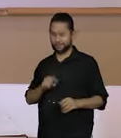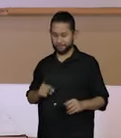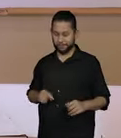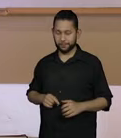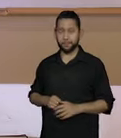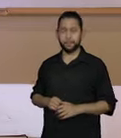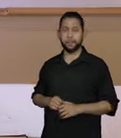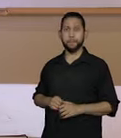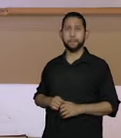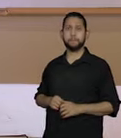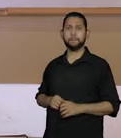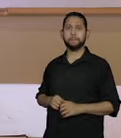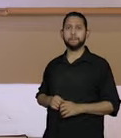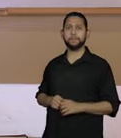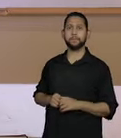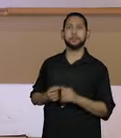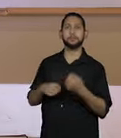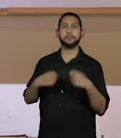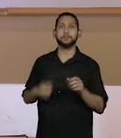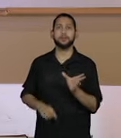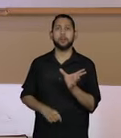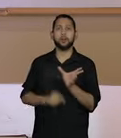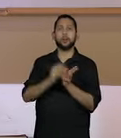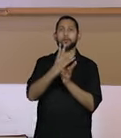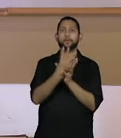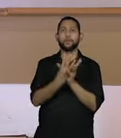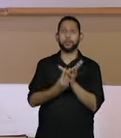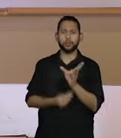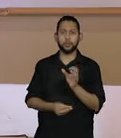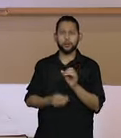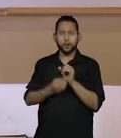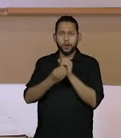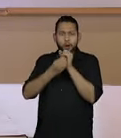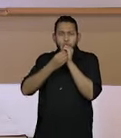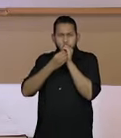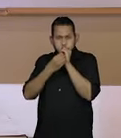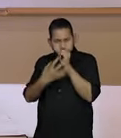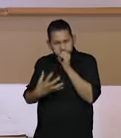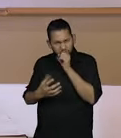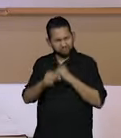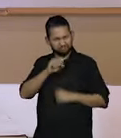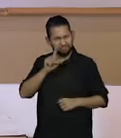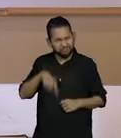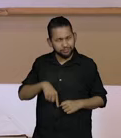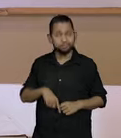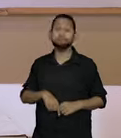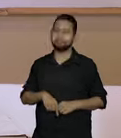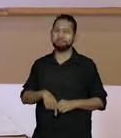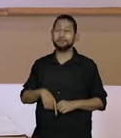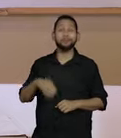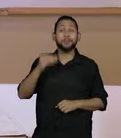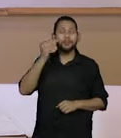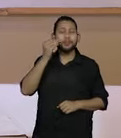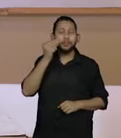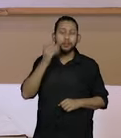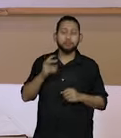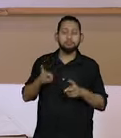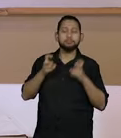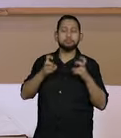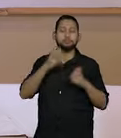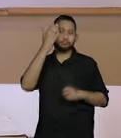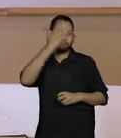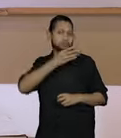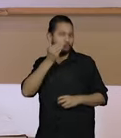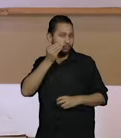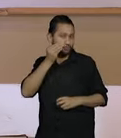cobre. Funil, bexiga também, para tentarmos analisar a